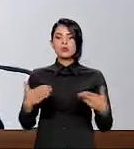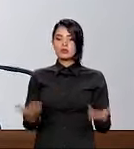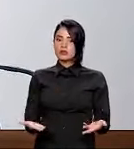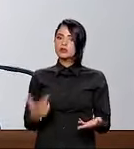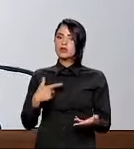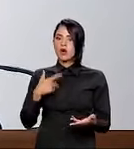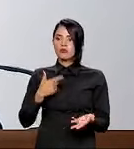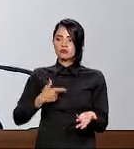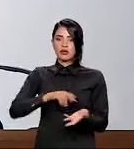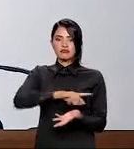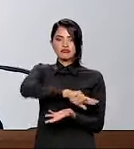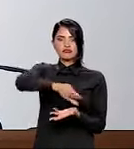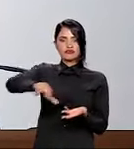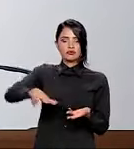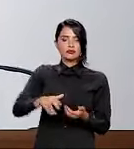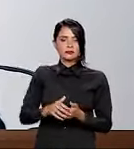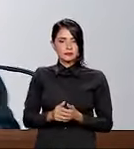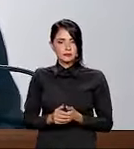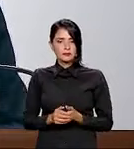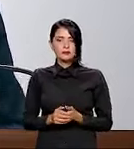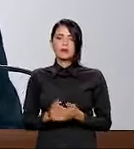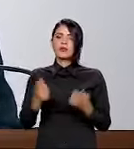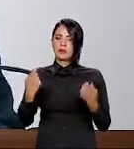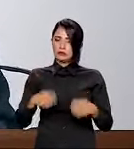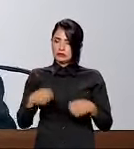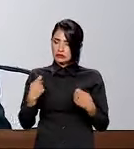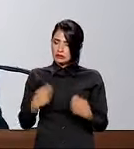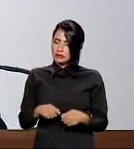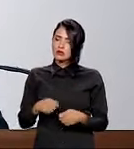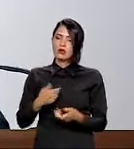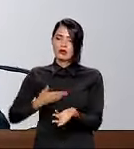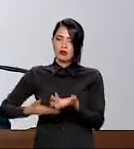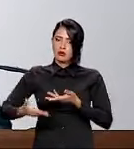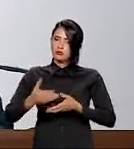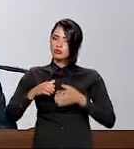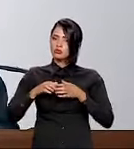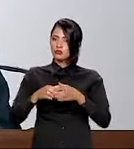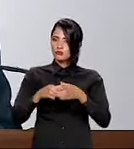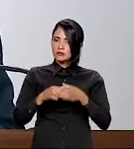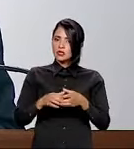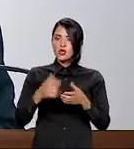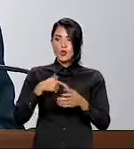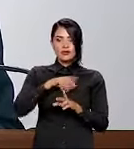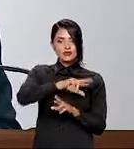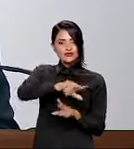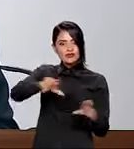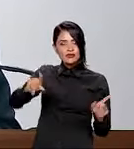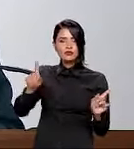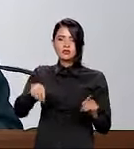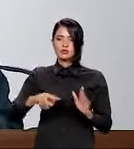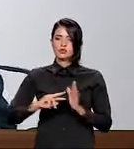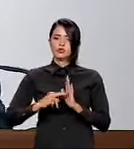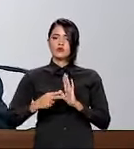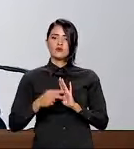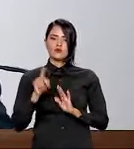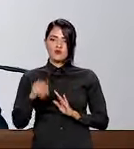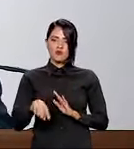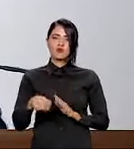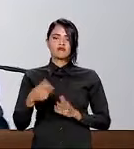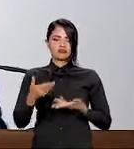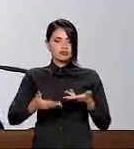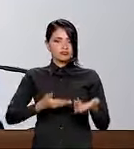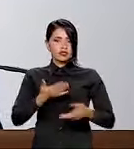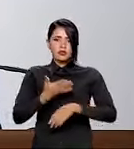mais plural. E nós precisamos aprender a conviver com essa pluralidade, porque isso significa